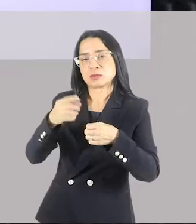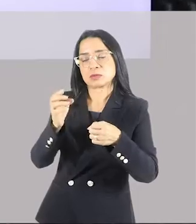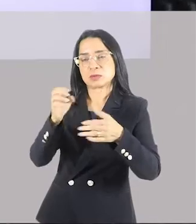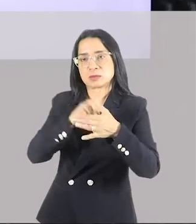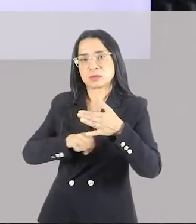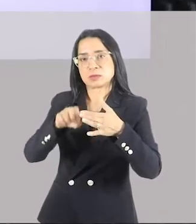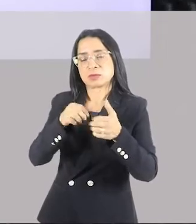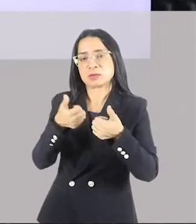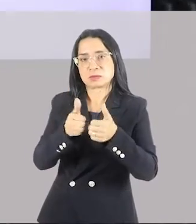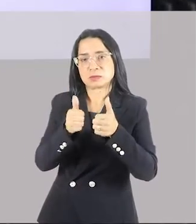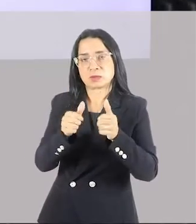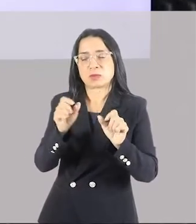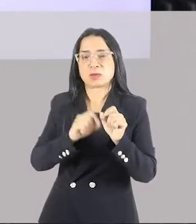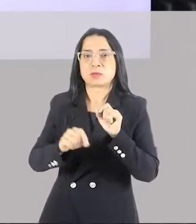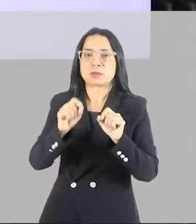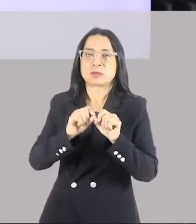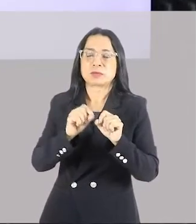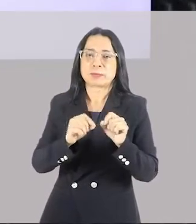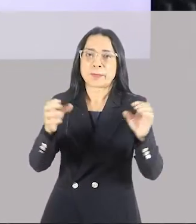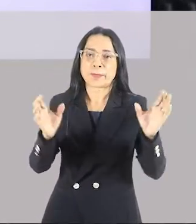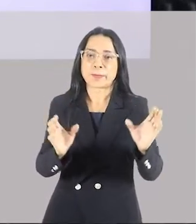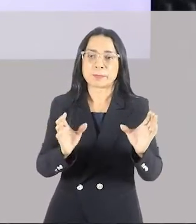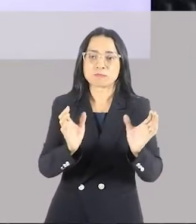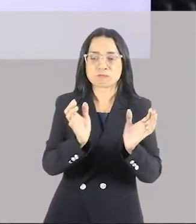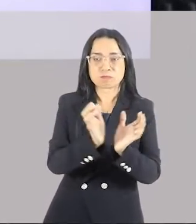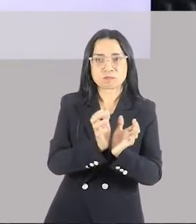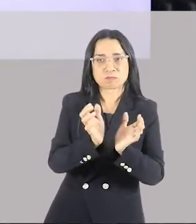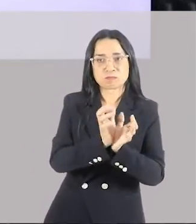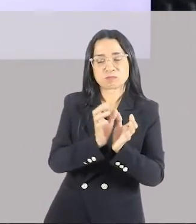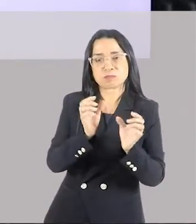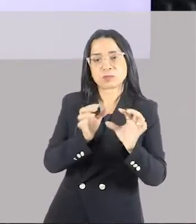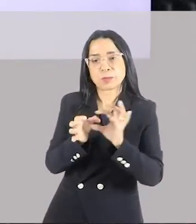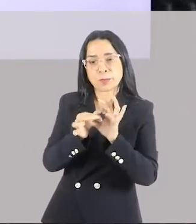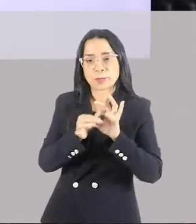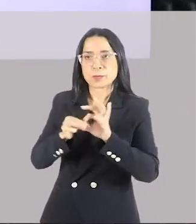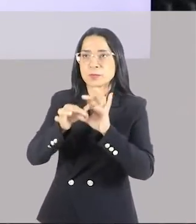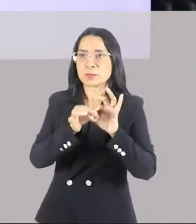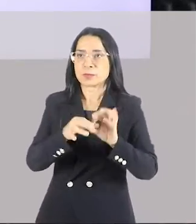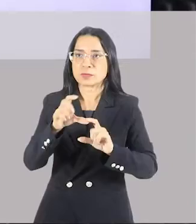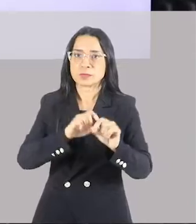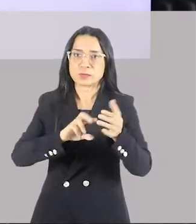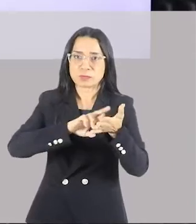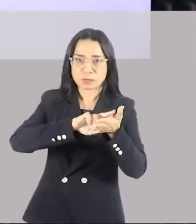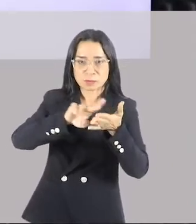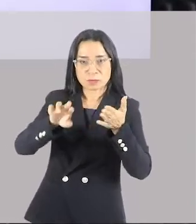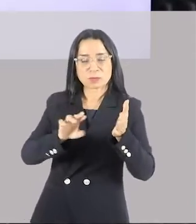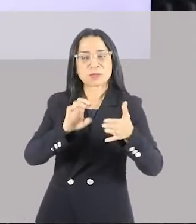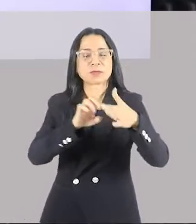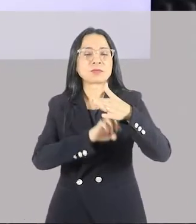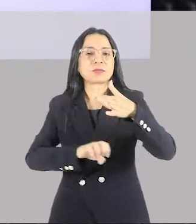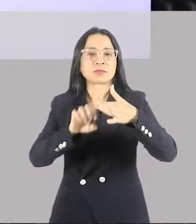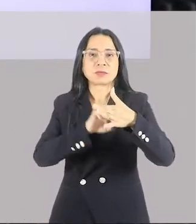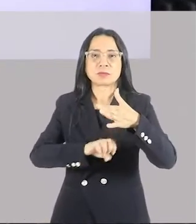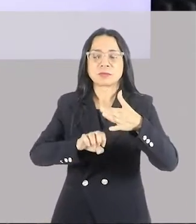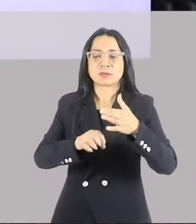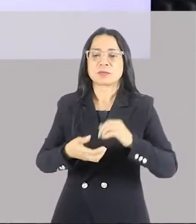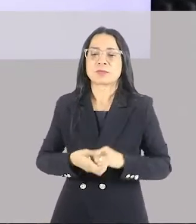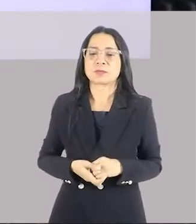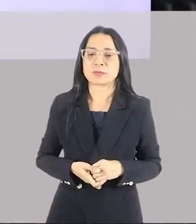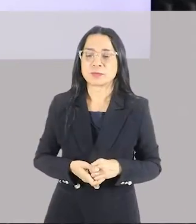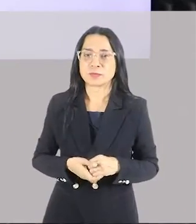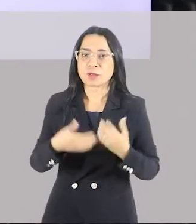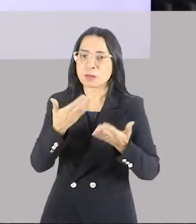por exemplo, faz um consórcio, uma união, uma parceria entre diversas empresas para prestar esse